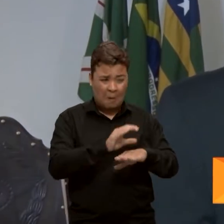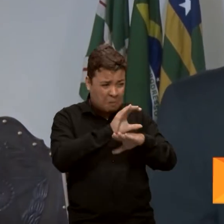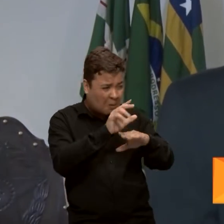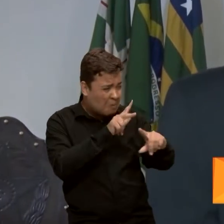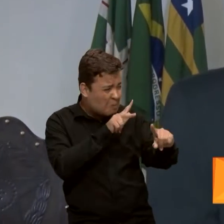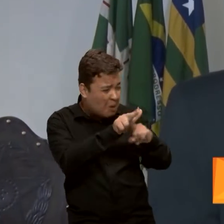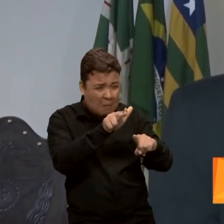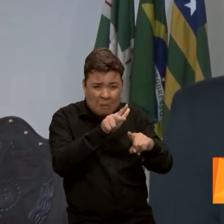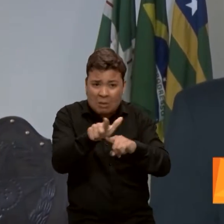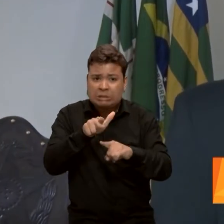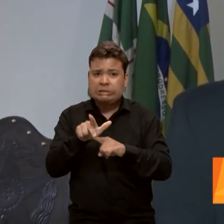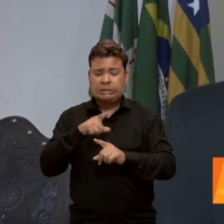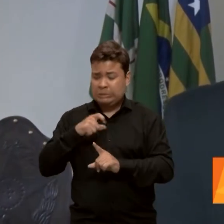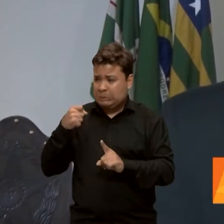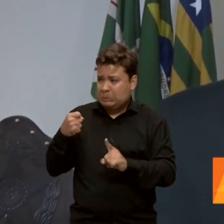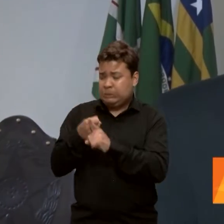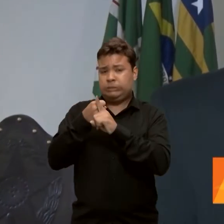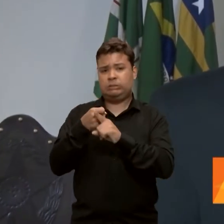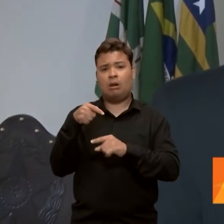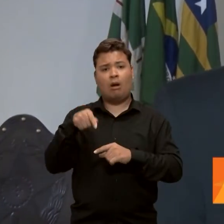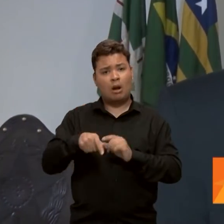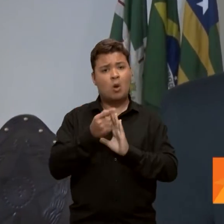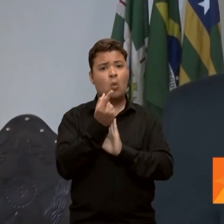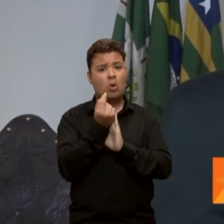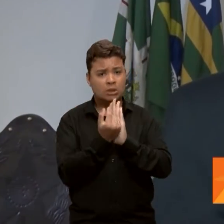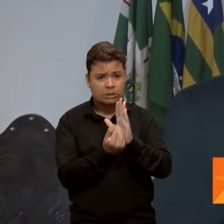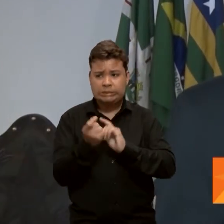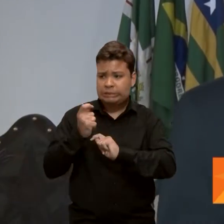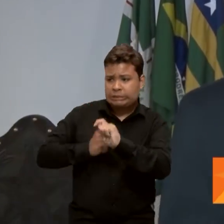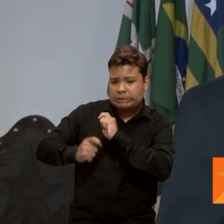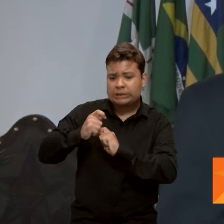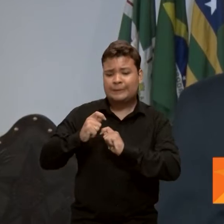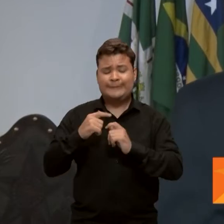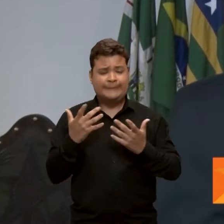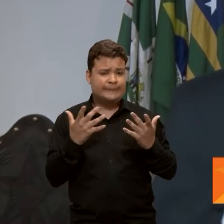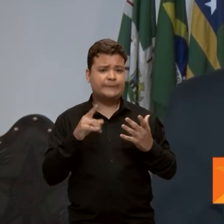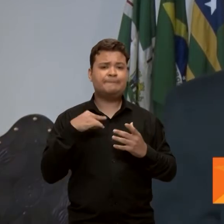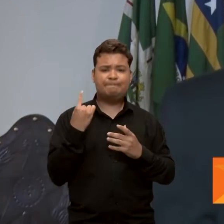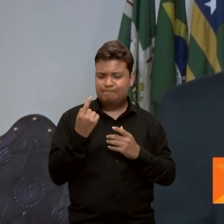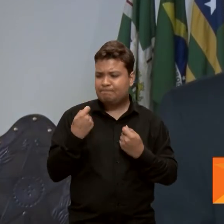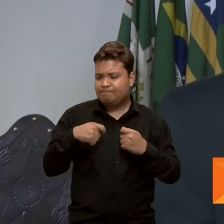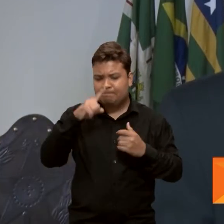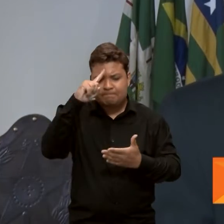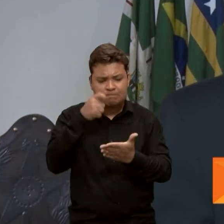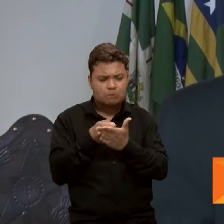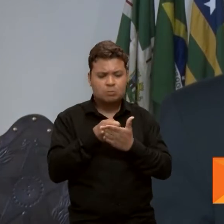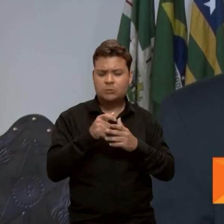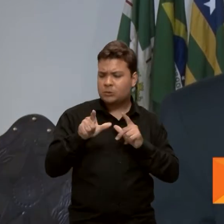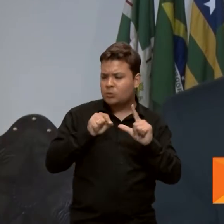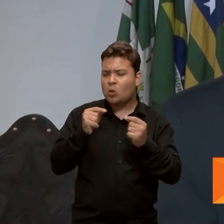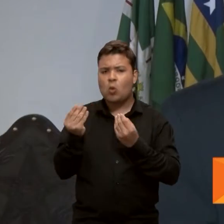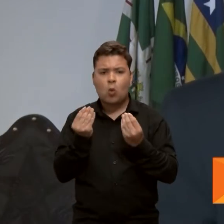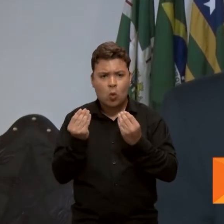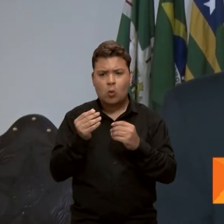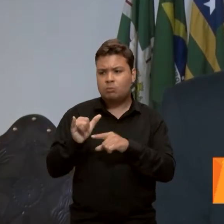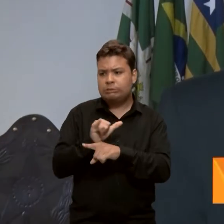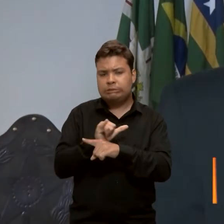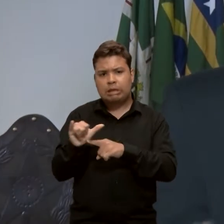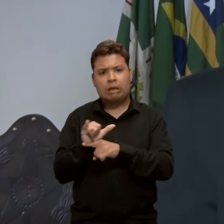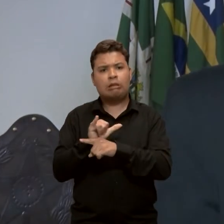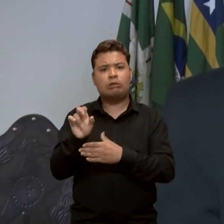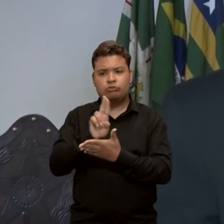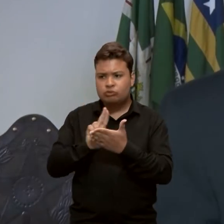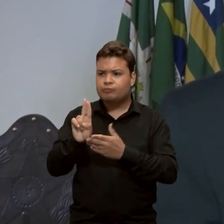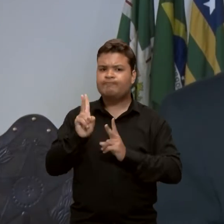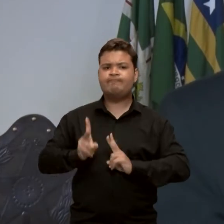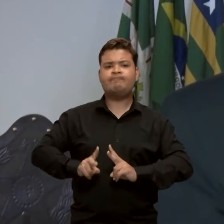nosso orçamento, então nós tivemos que fazer escolhas para que mantivéssemos a instituição funcionando.